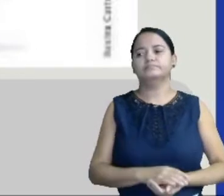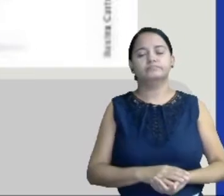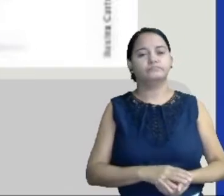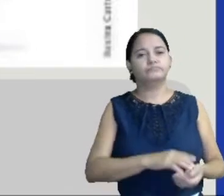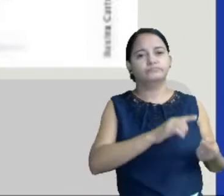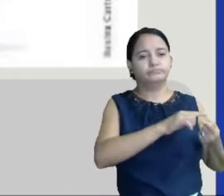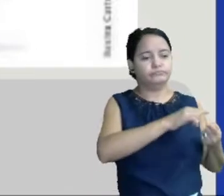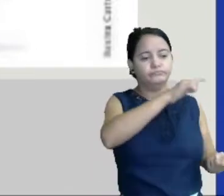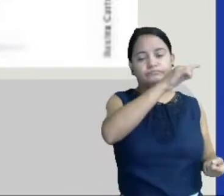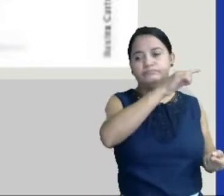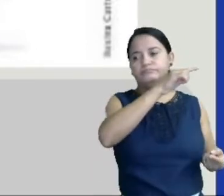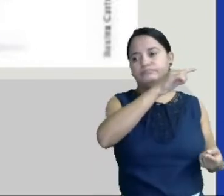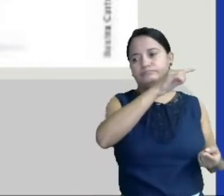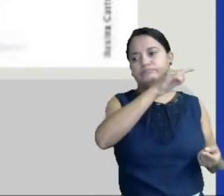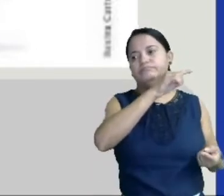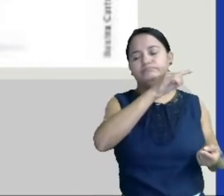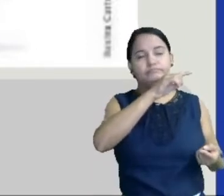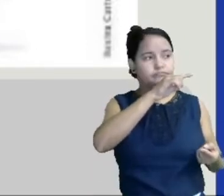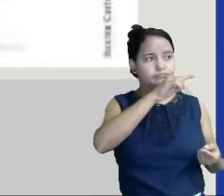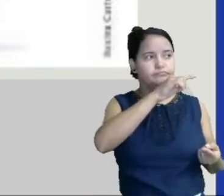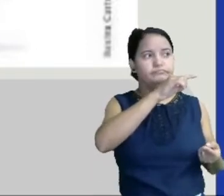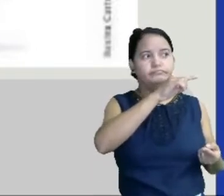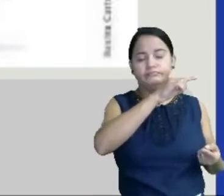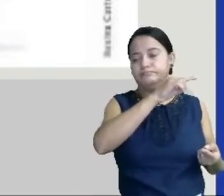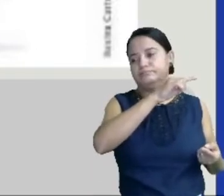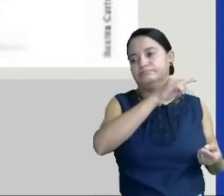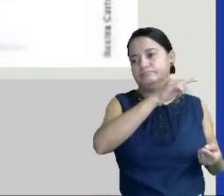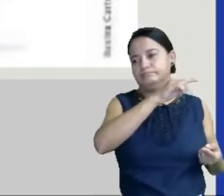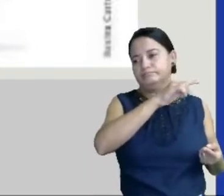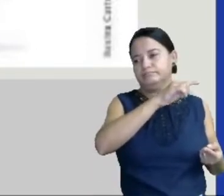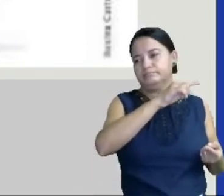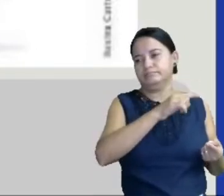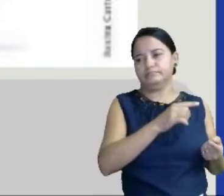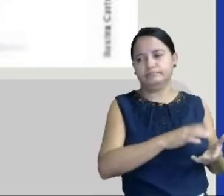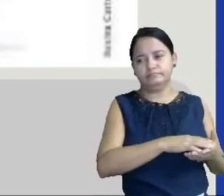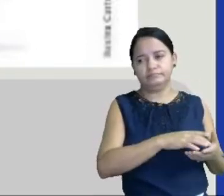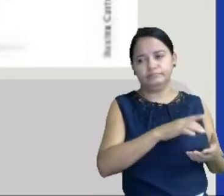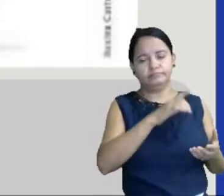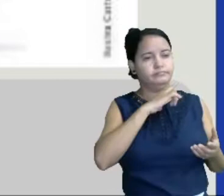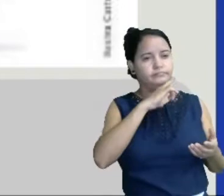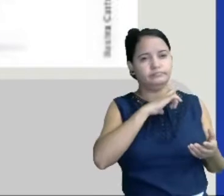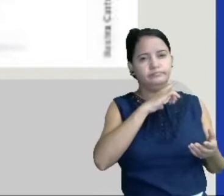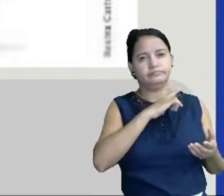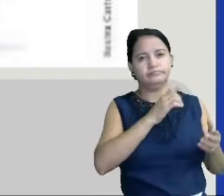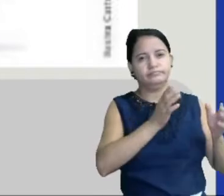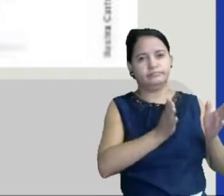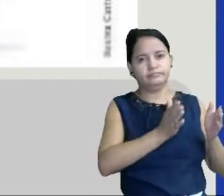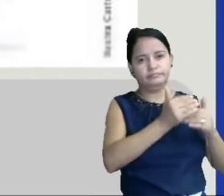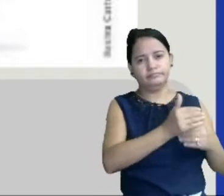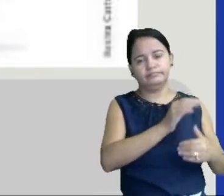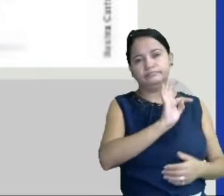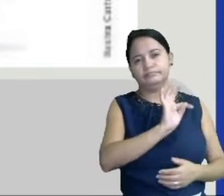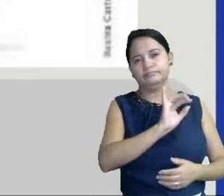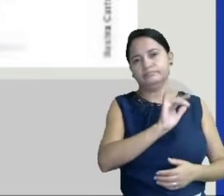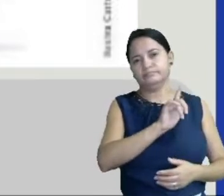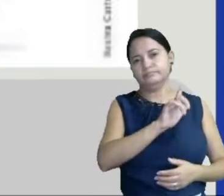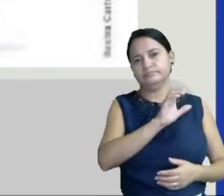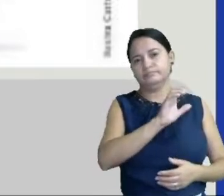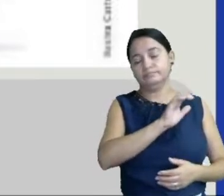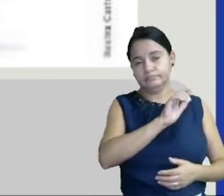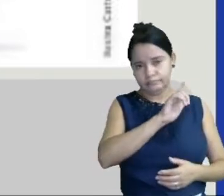tem uma garrafa tem um tijolo e um dos Pratos e no outro prato tem um tijolo e